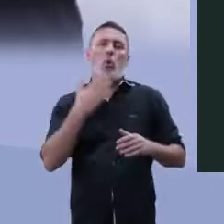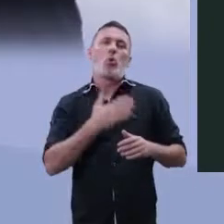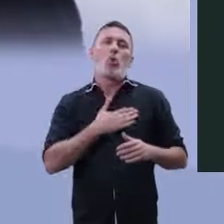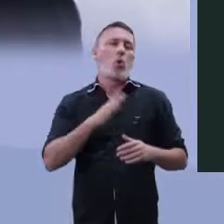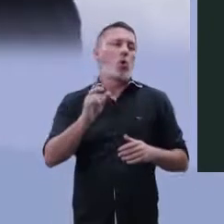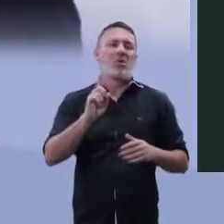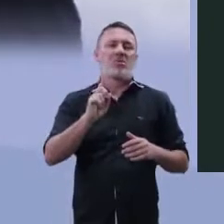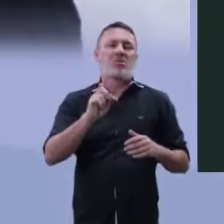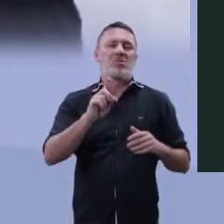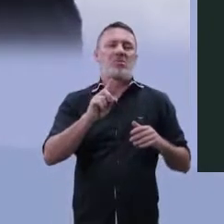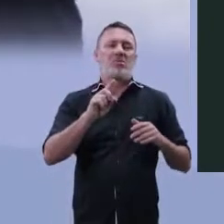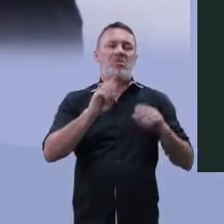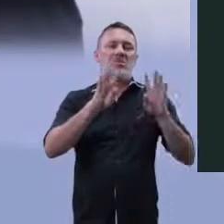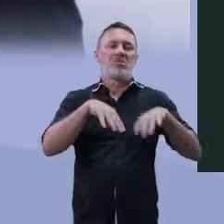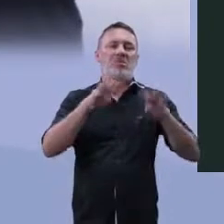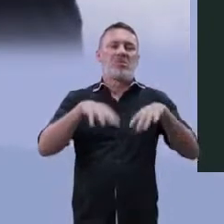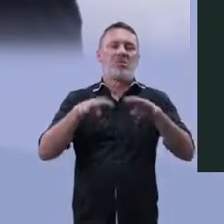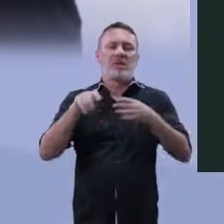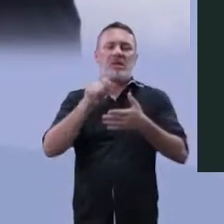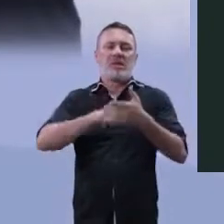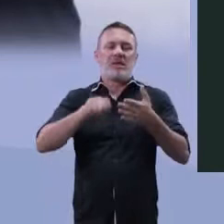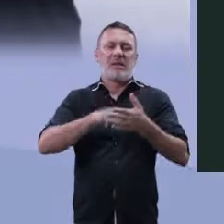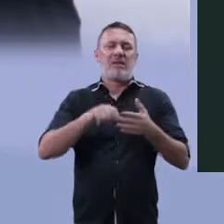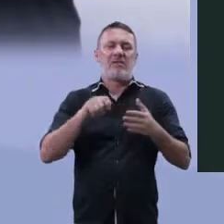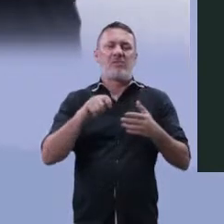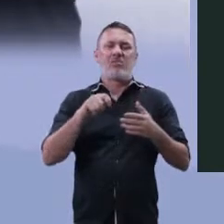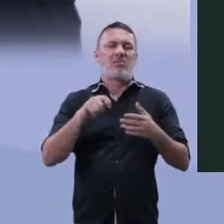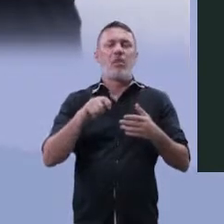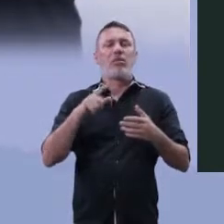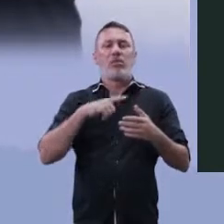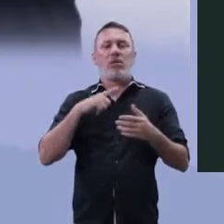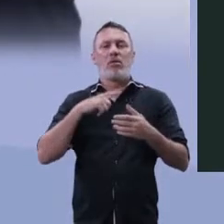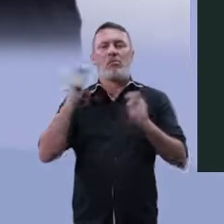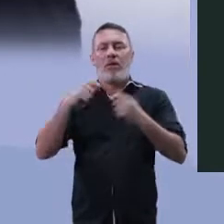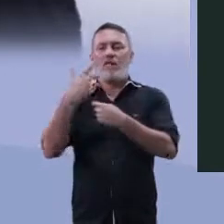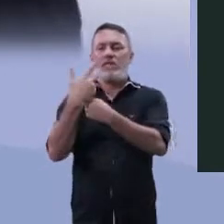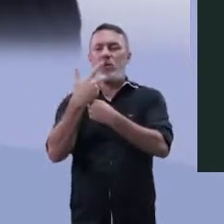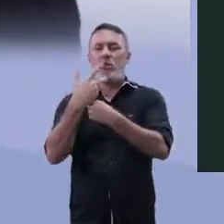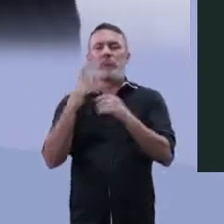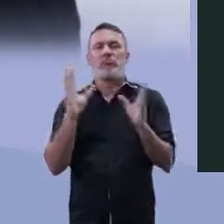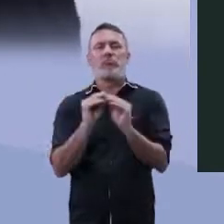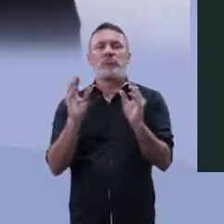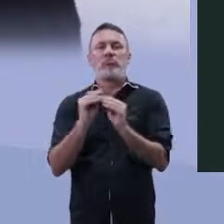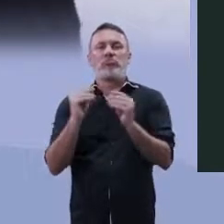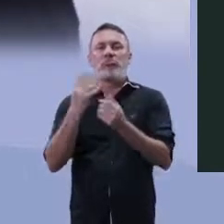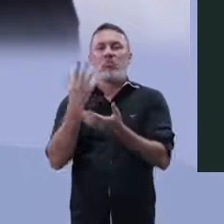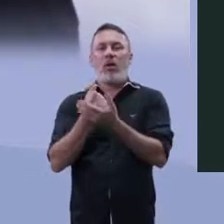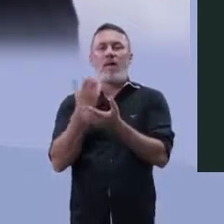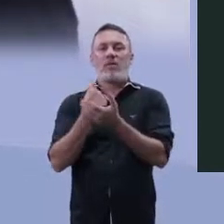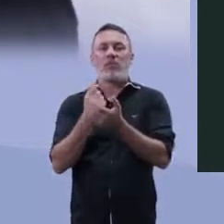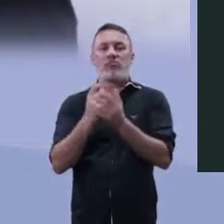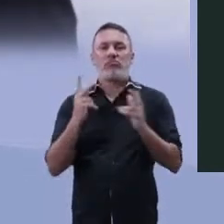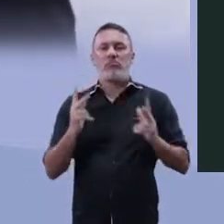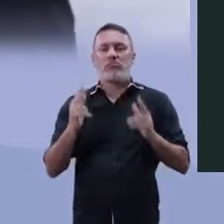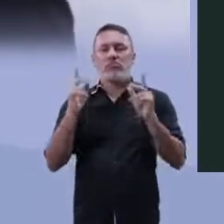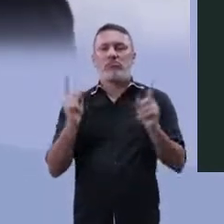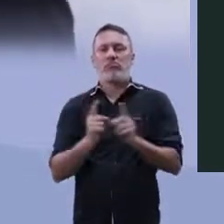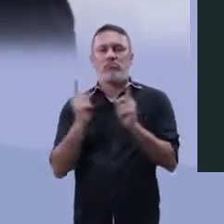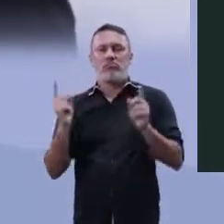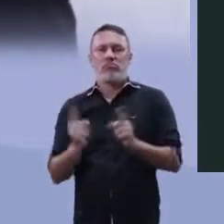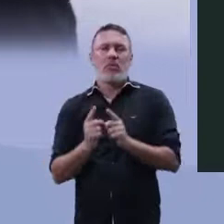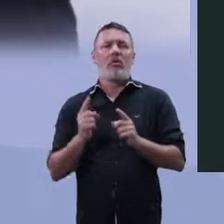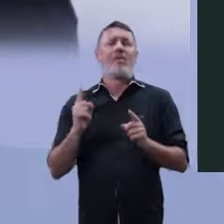tem a utilização, até para aqueles que não gostam muito de escrever, a possibilidade de fazer vídeos curtos. Né? E assim vai